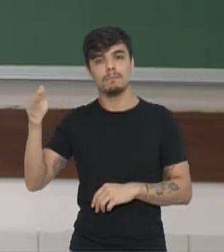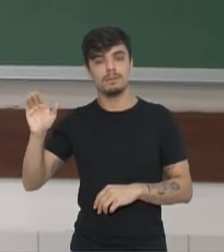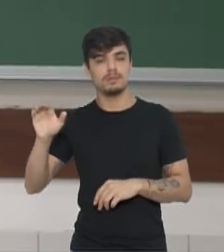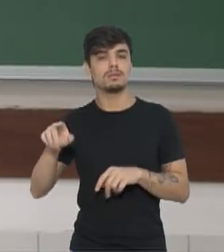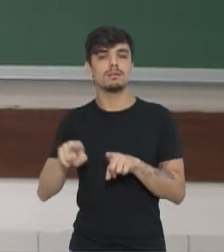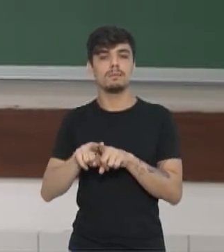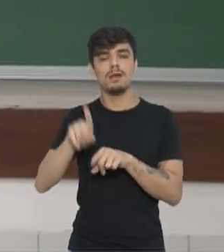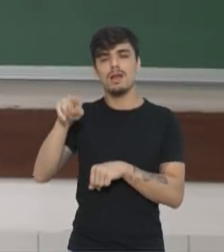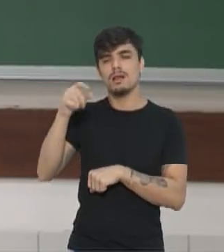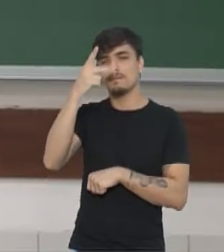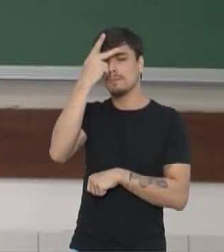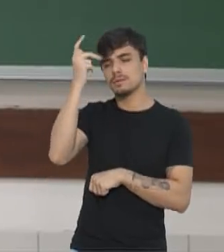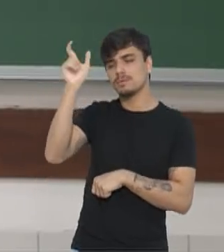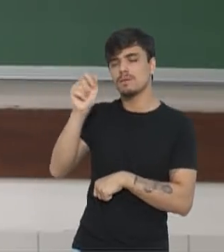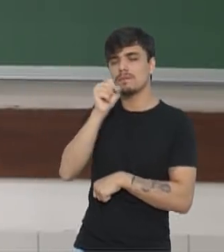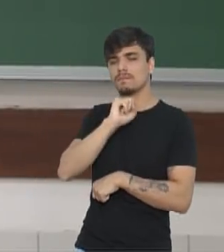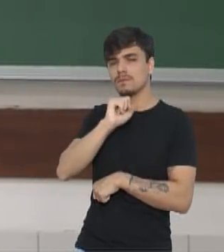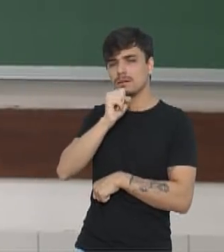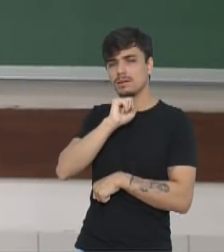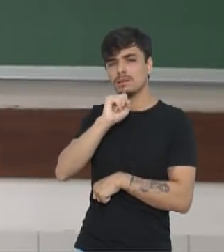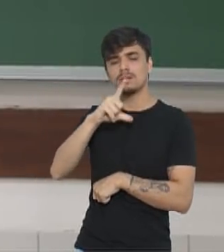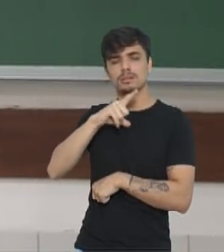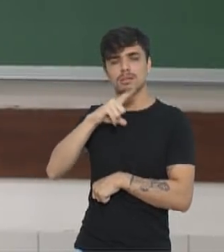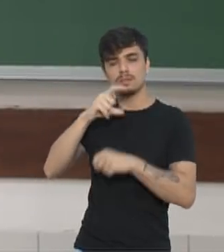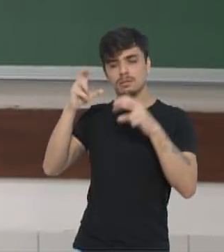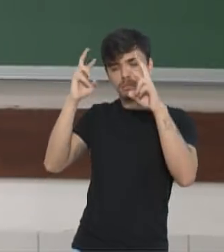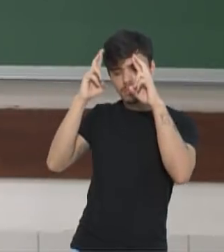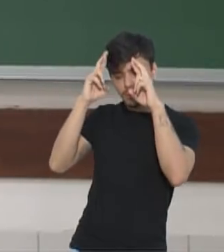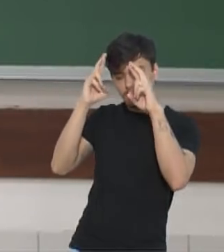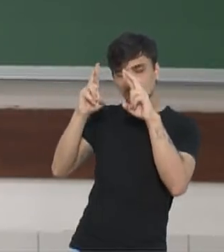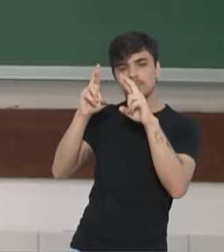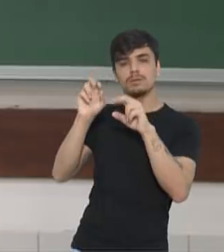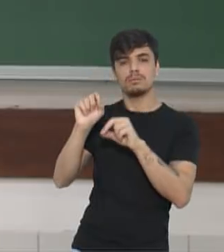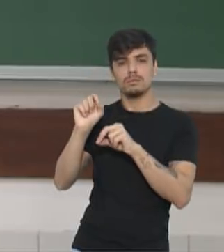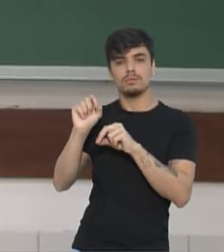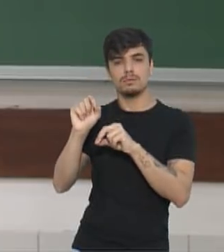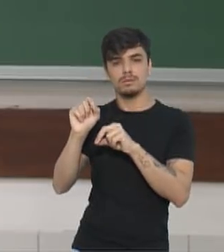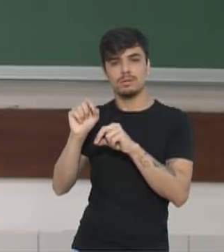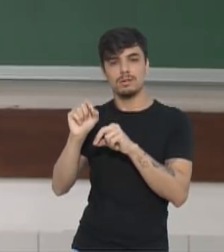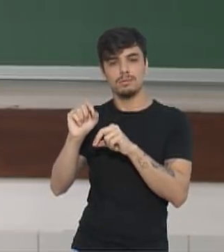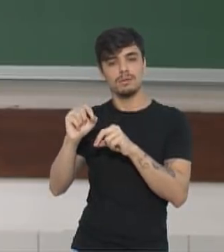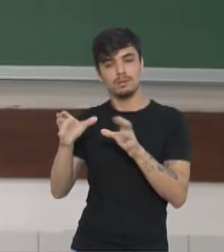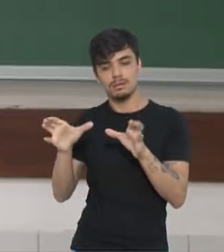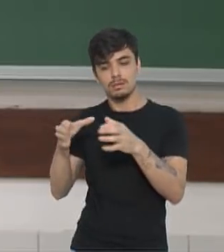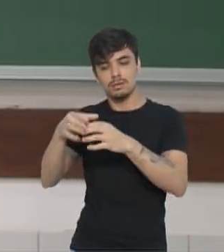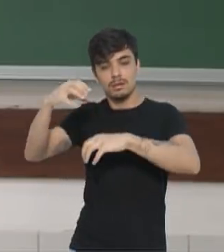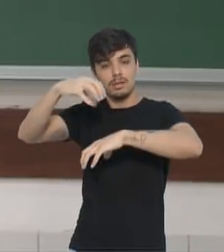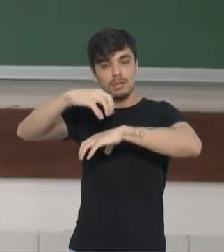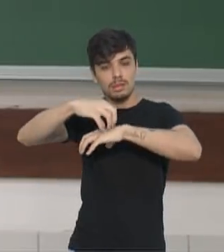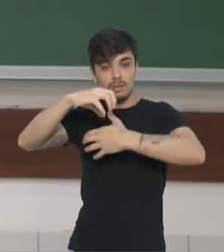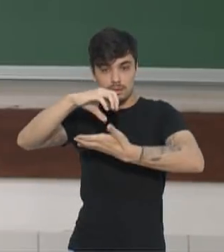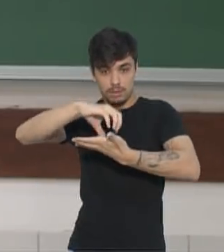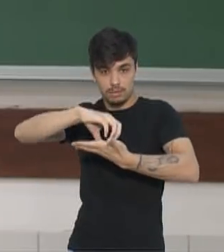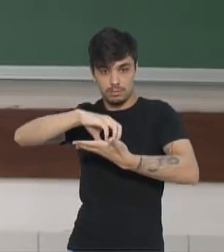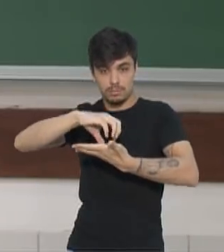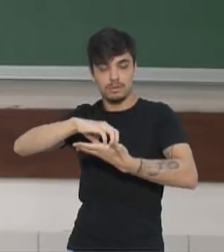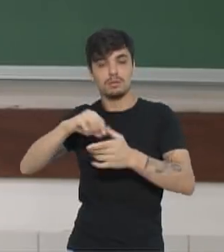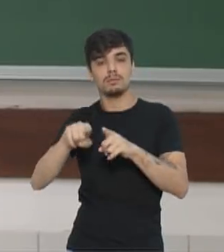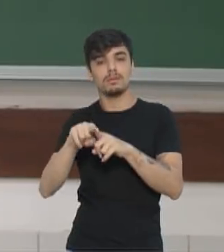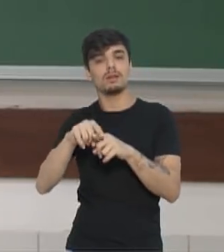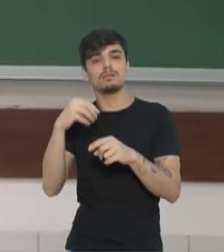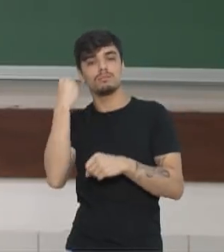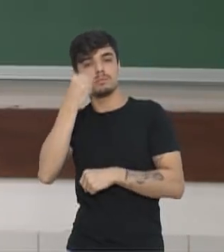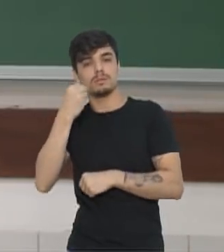que possuíam mais respeito pela tribo, pela sua experiência de vida e também por ter seu contato com o